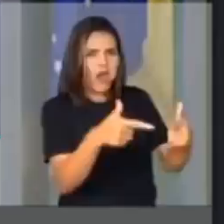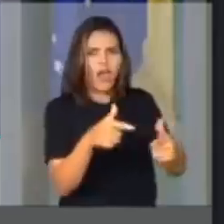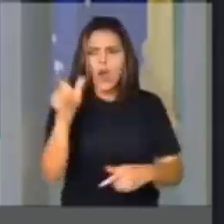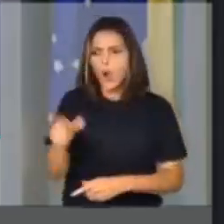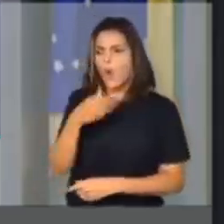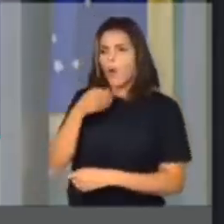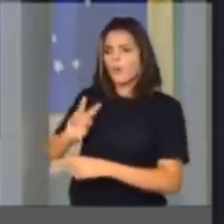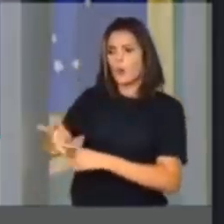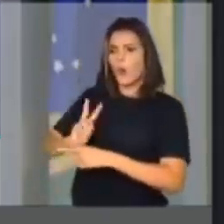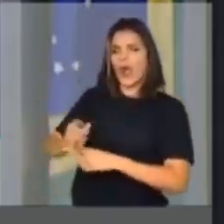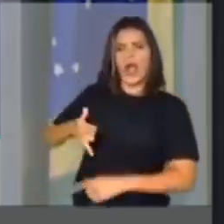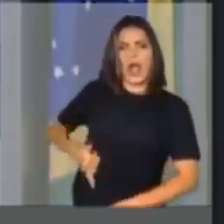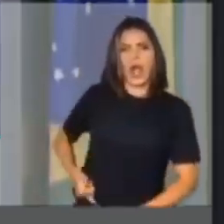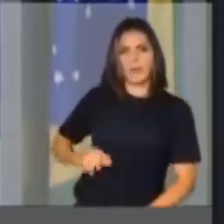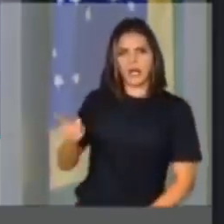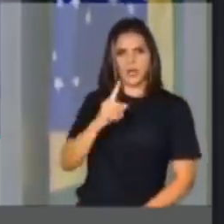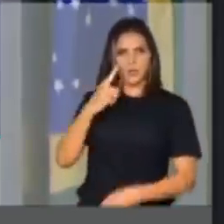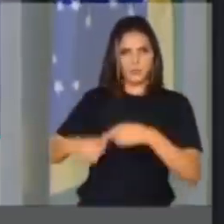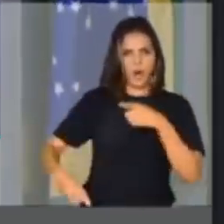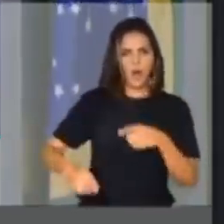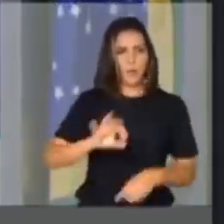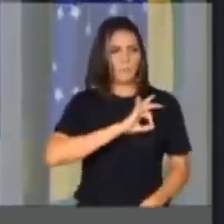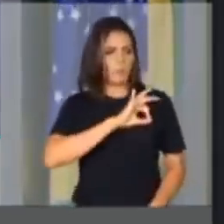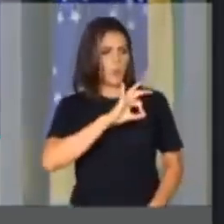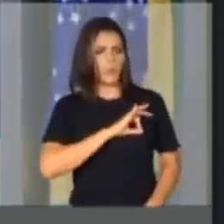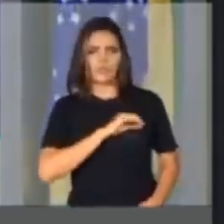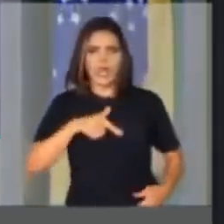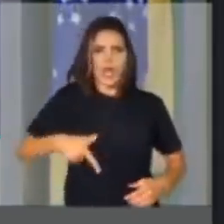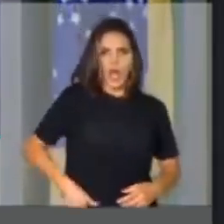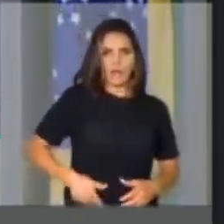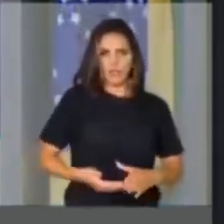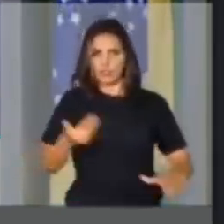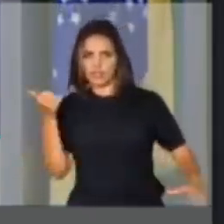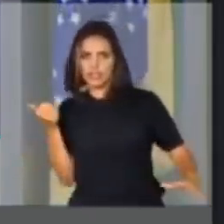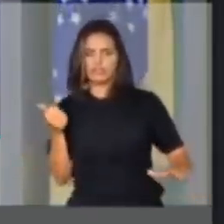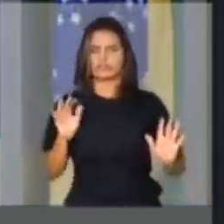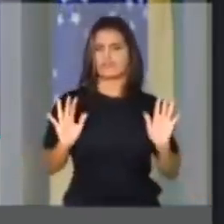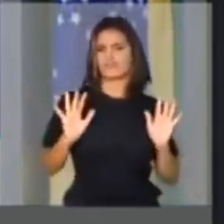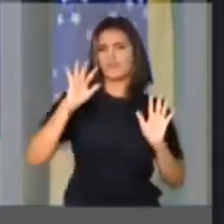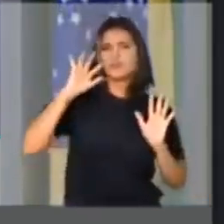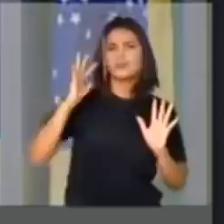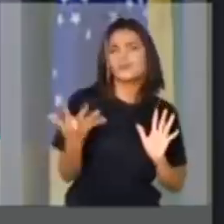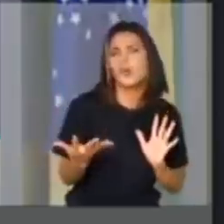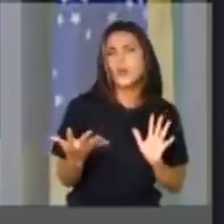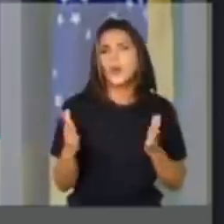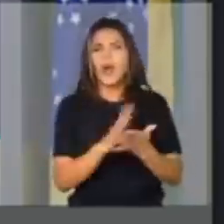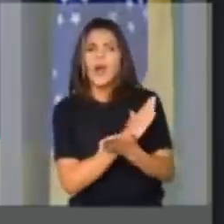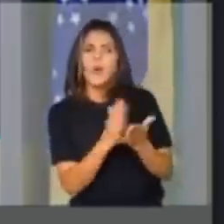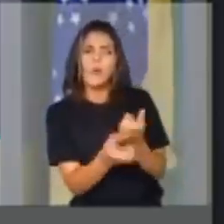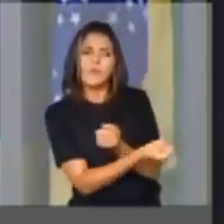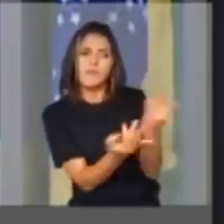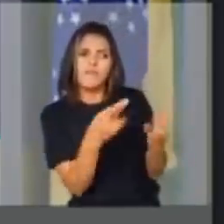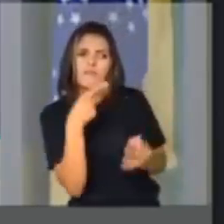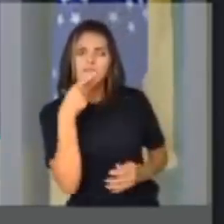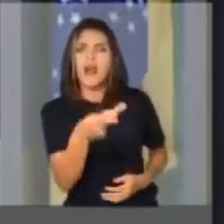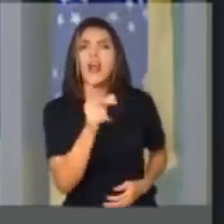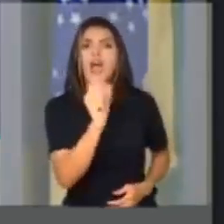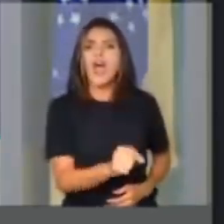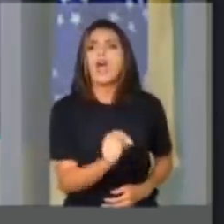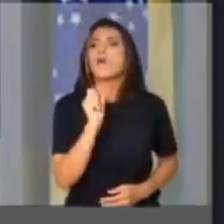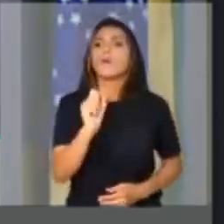municipal tem que estar desarmado, a polícia tem que estar desmilitarizada, tem que estar desarmada, e que a grande solução, como dizem alguns desta casa,